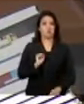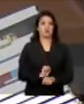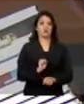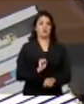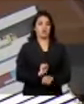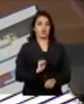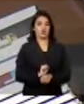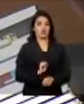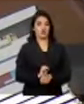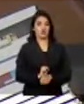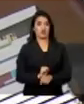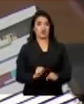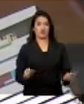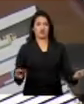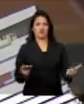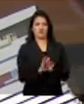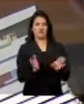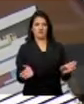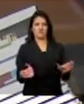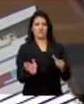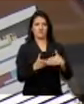o fechamento do tribunal,